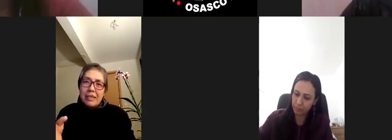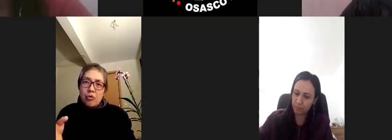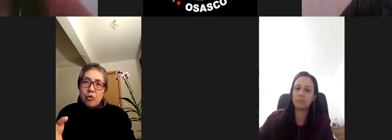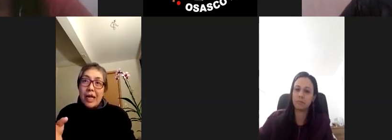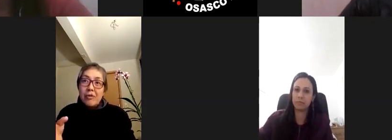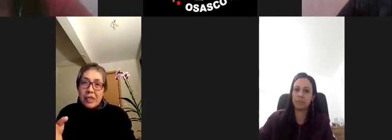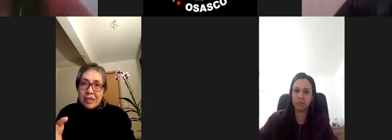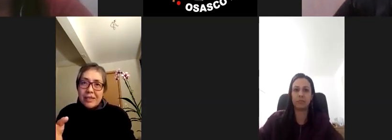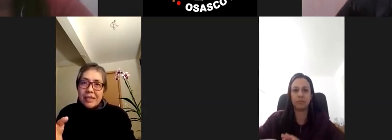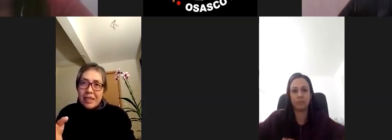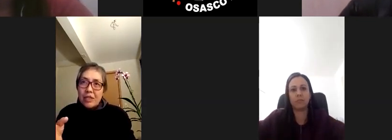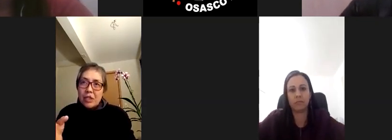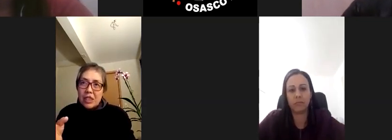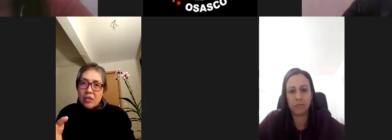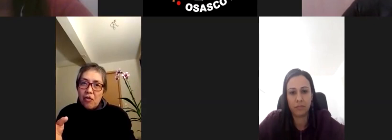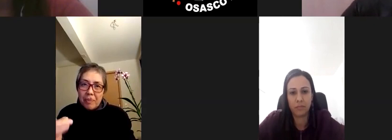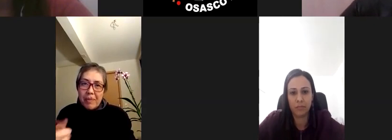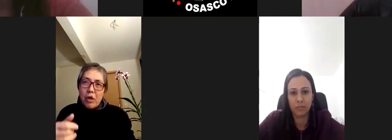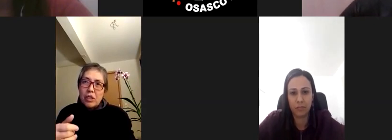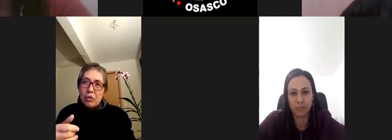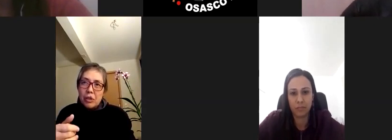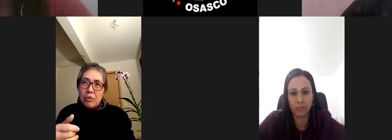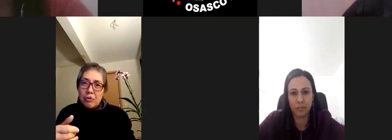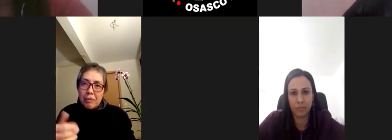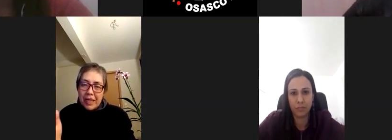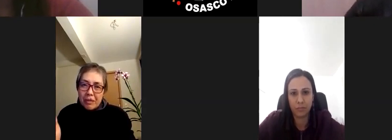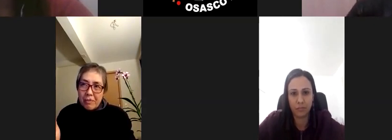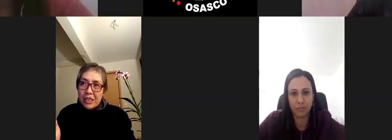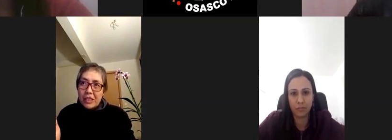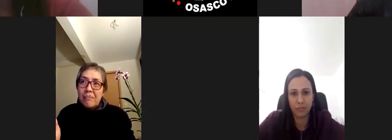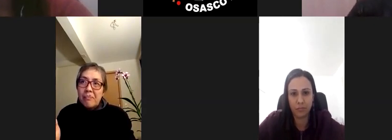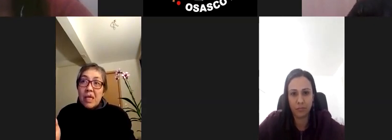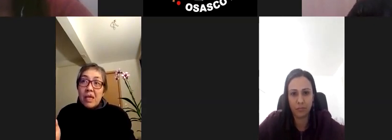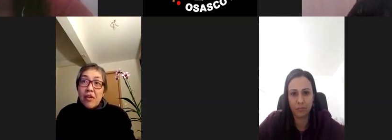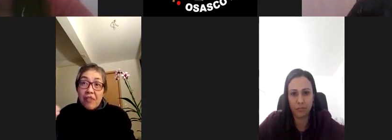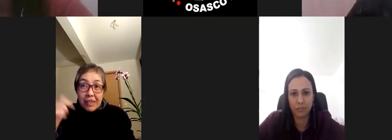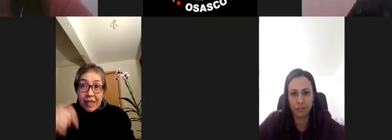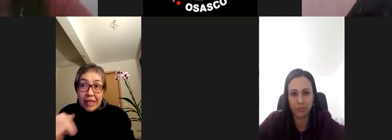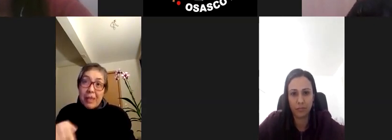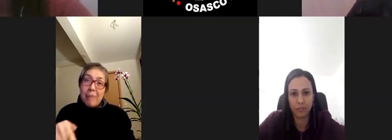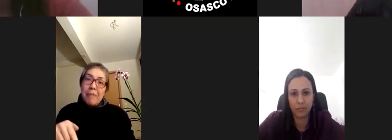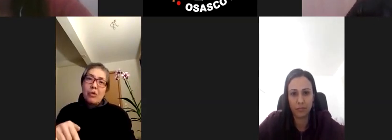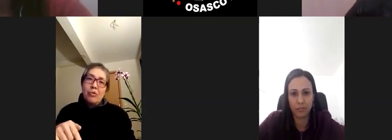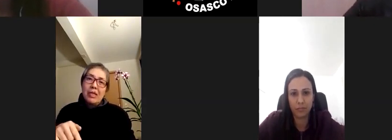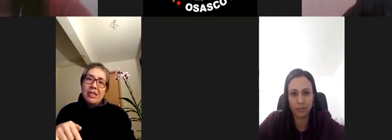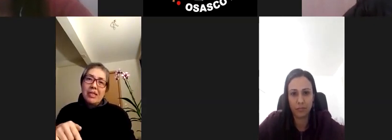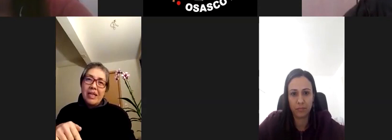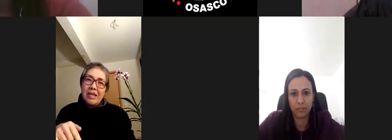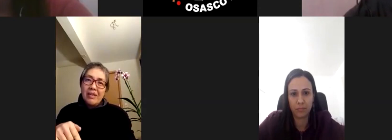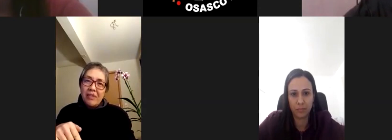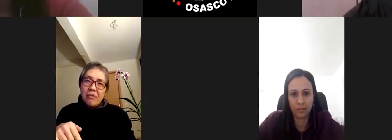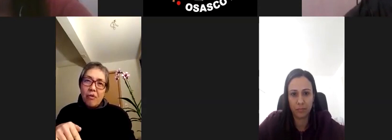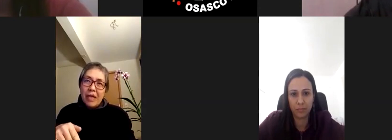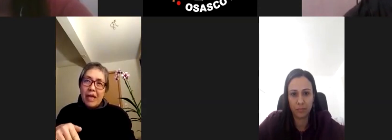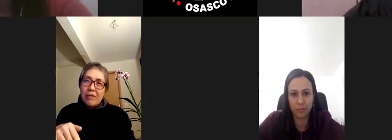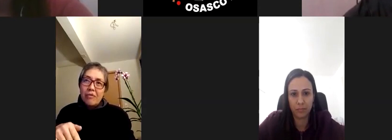doméstica, dona Cleonice, de 62 anos, que foi a primeira morte no Rio de uma empregada doméstica, que foi infectada pela patroa, que